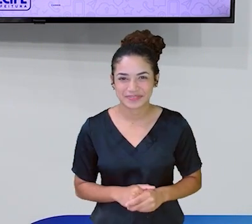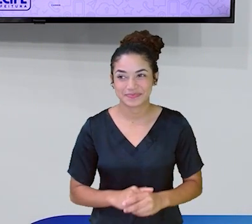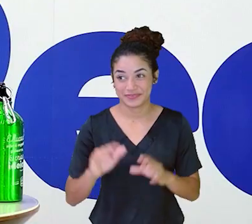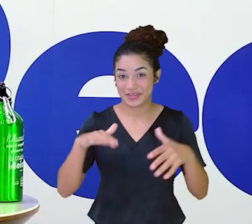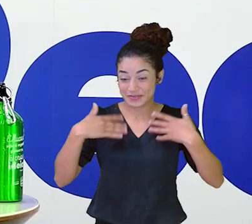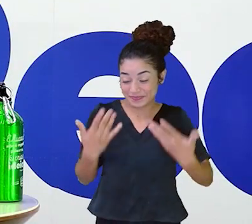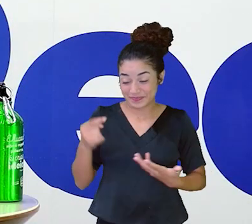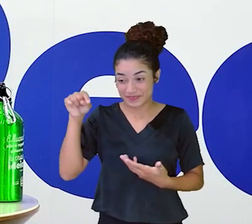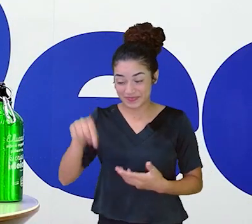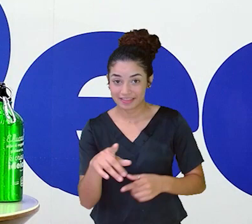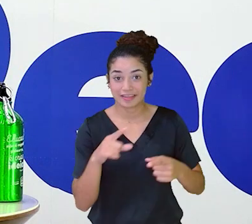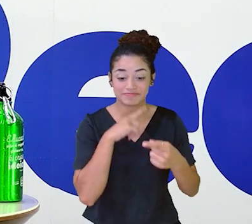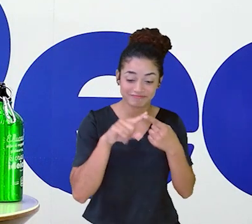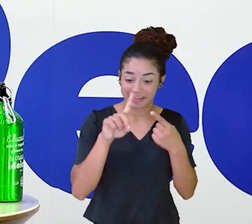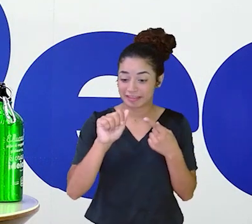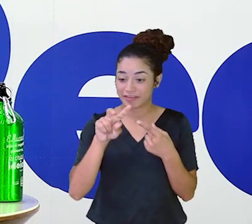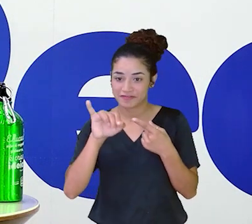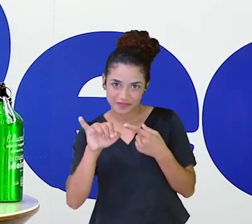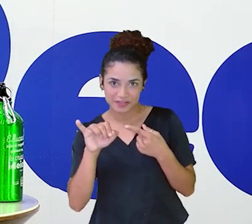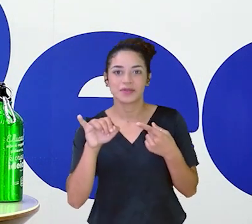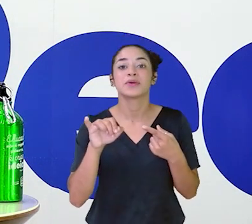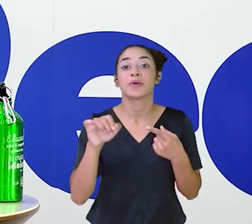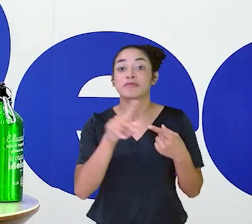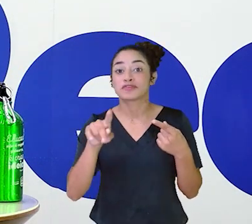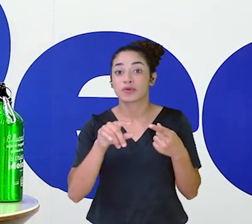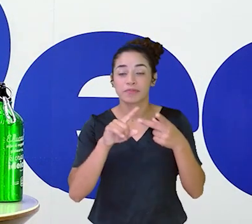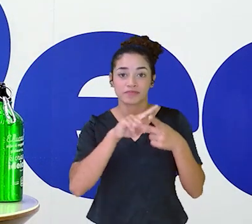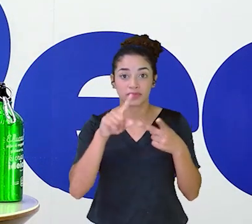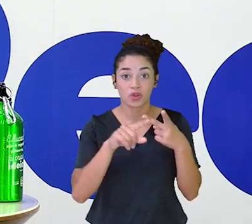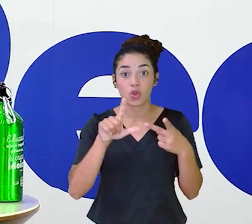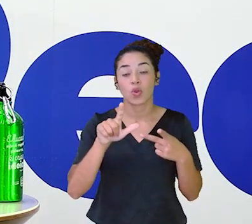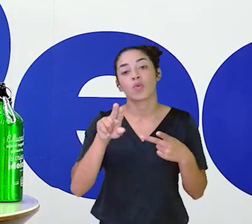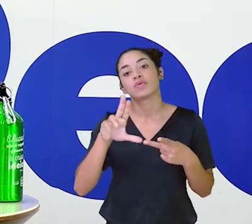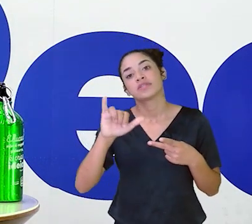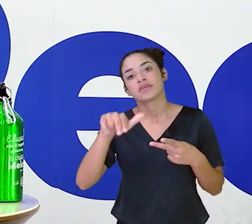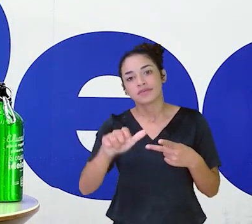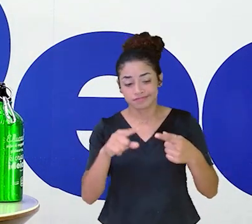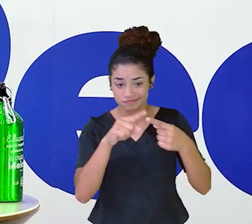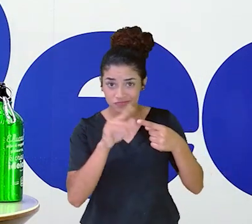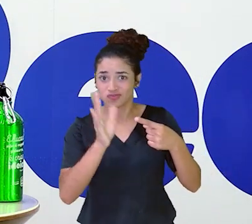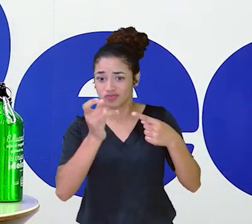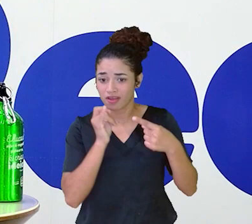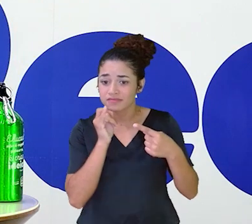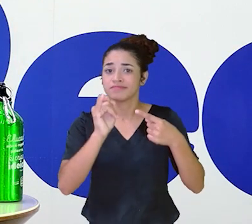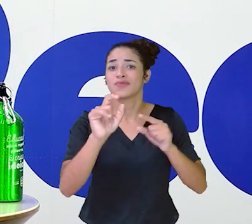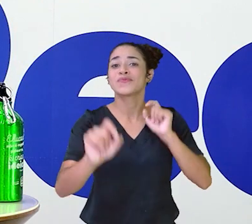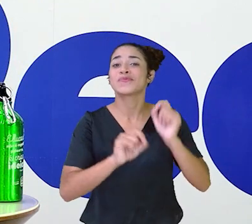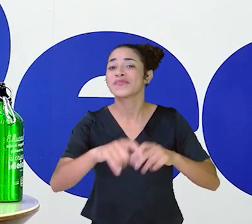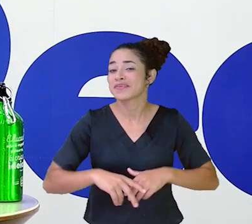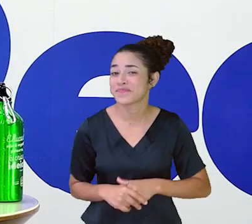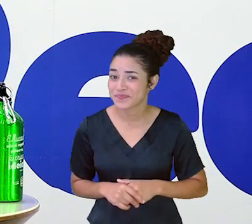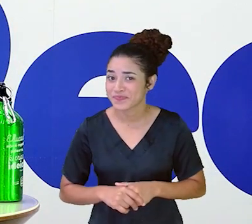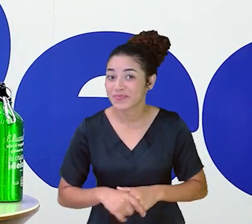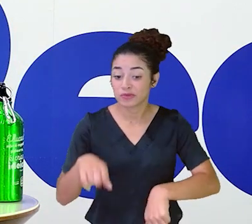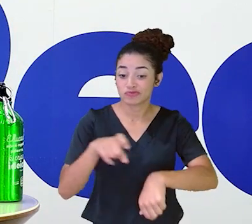viu, professora, o Davi já chegou, a professora Luciana, inclusive o Davi já deixou um recado aqui pra gente. Ele falou